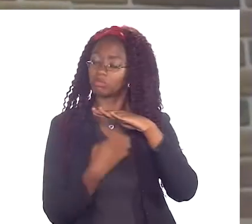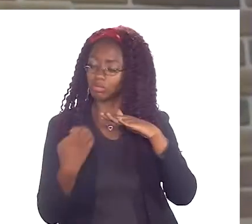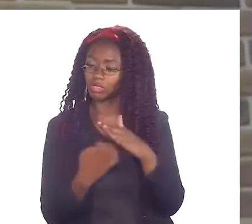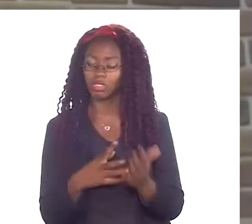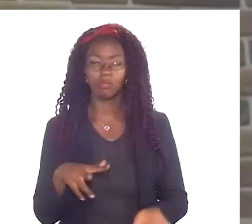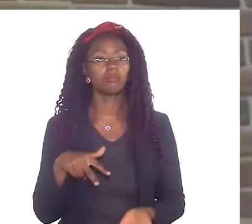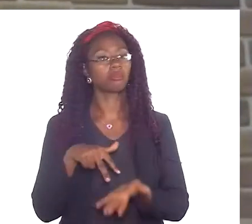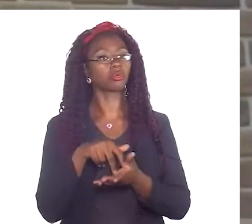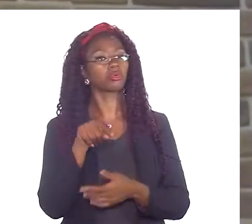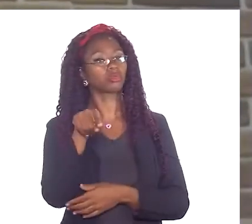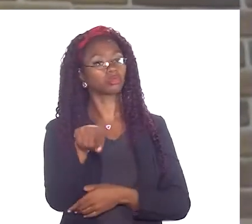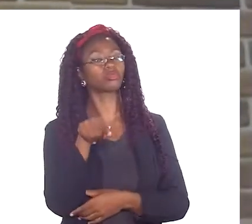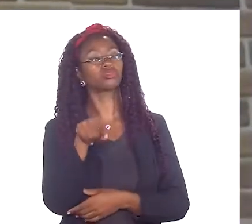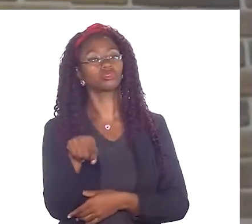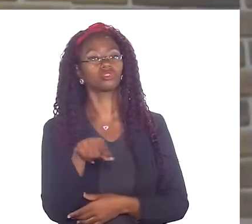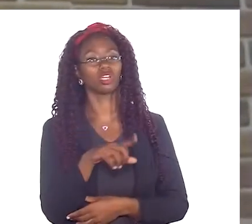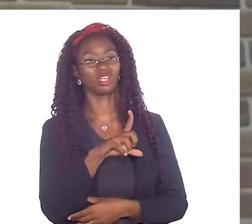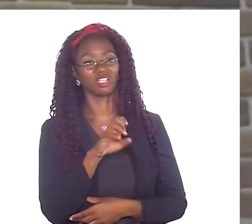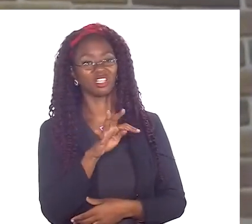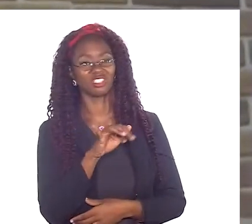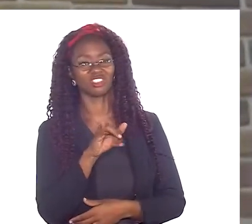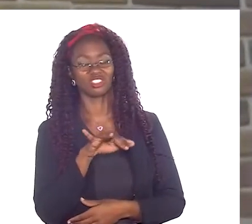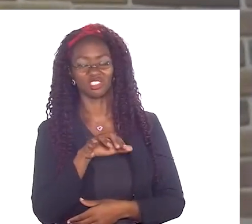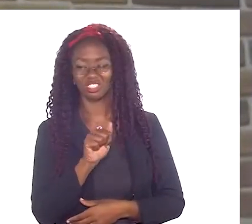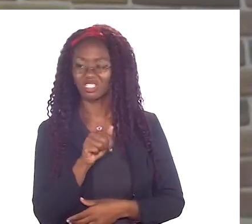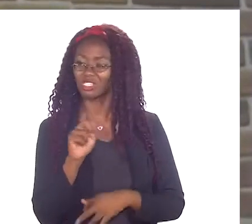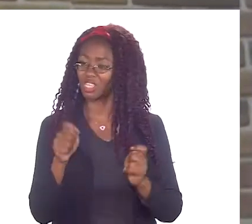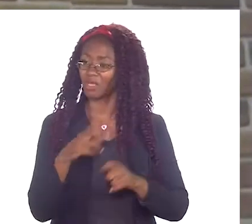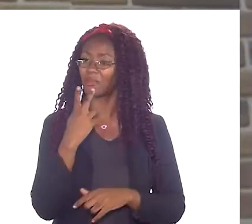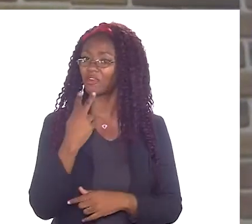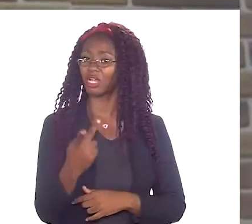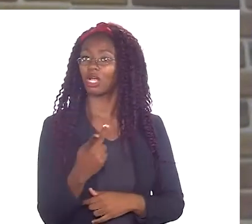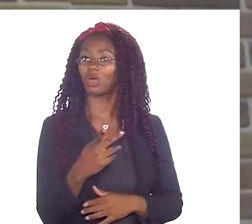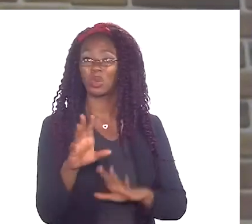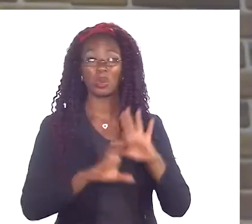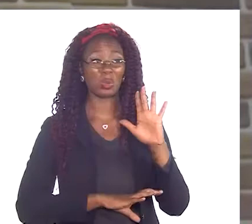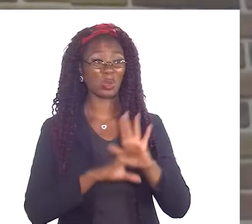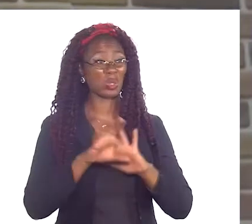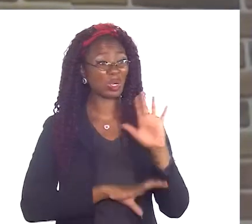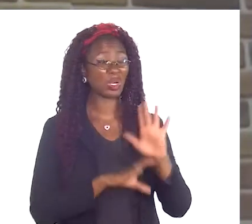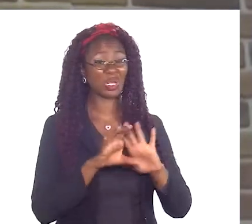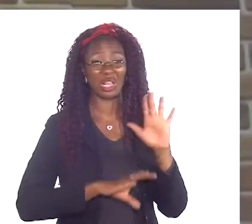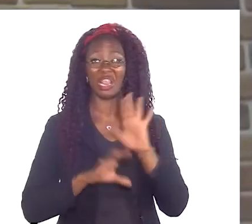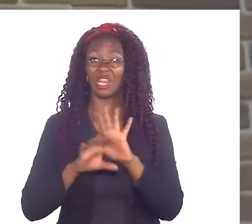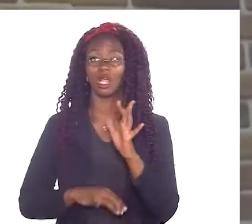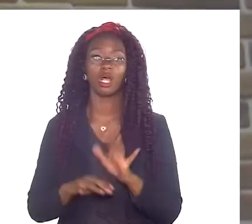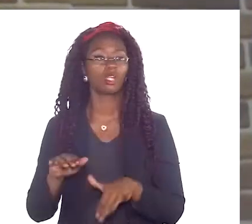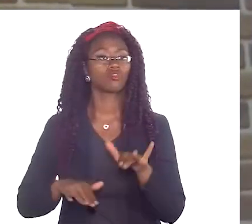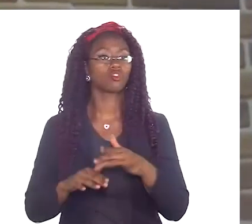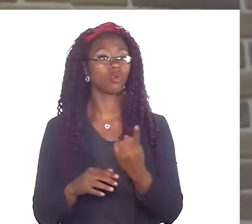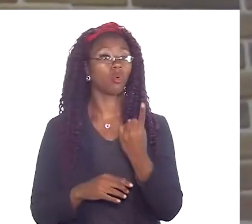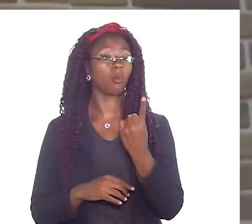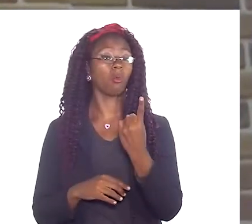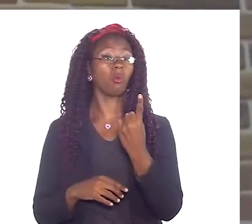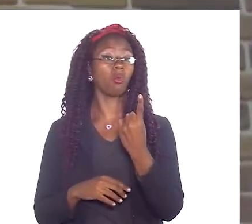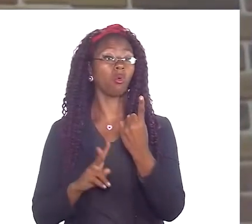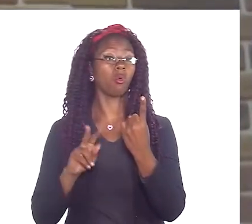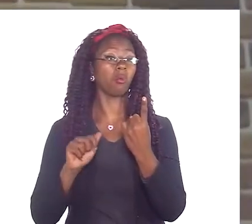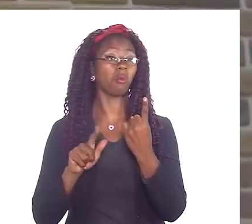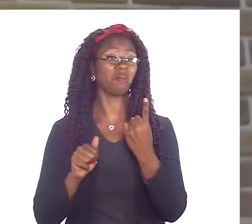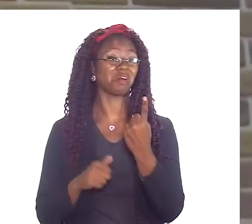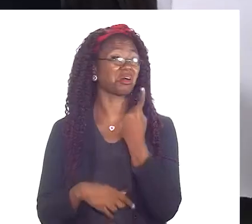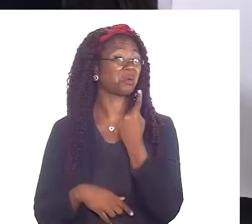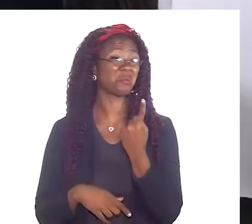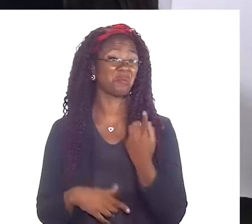com aquela posição, os recrutadores ficam fantásticos. Porque a Letícia e o Cláudio podem falar quantos currículos são recebidos para uma vaga apenas, né?